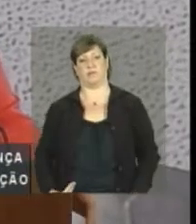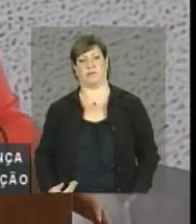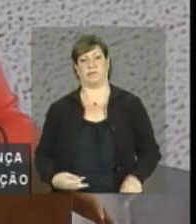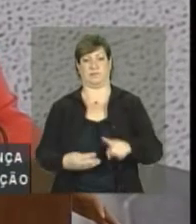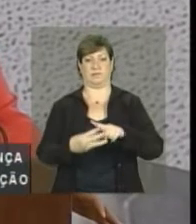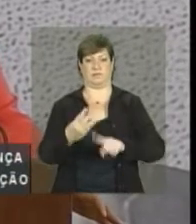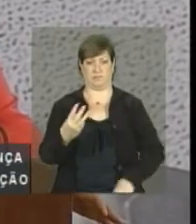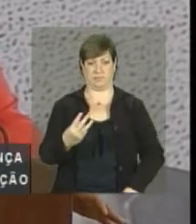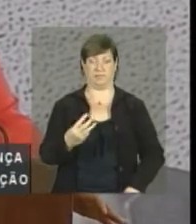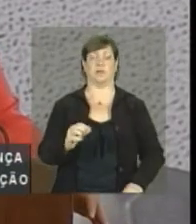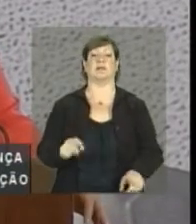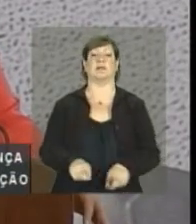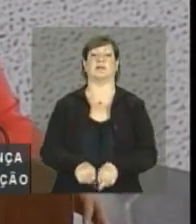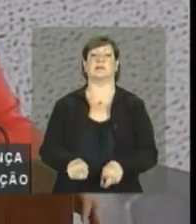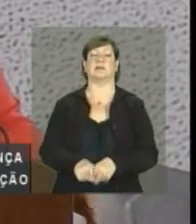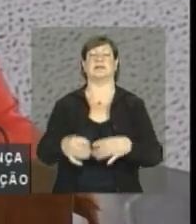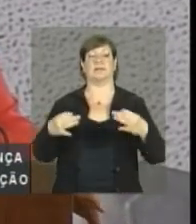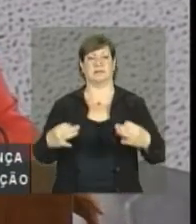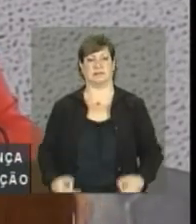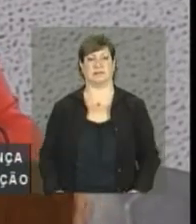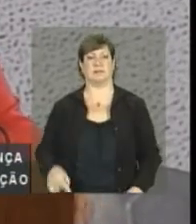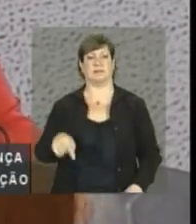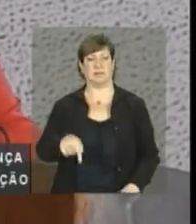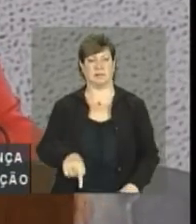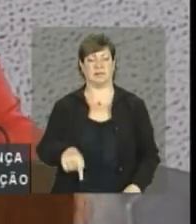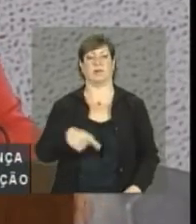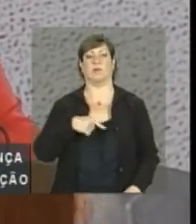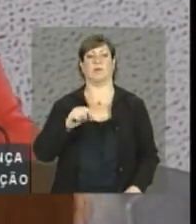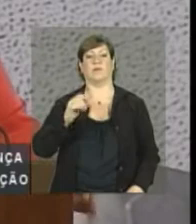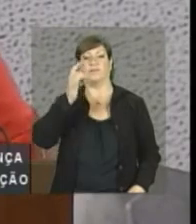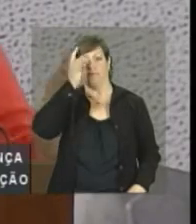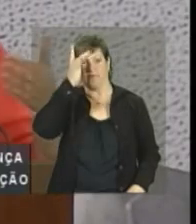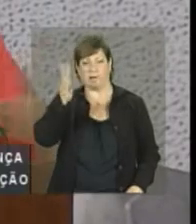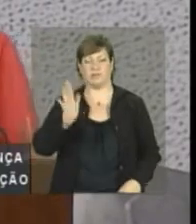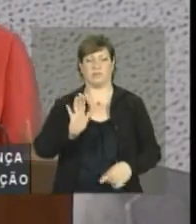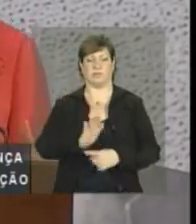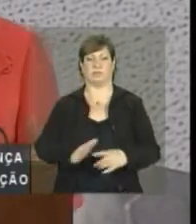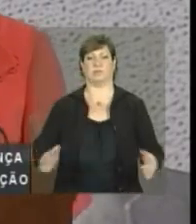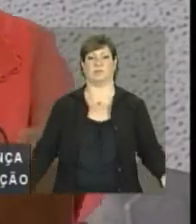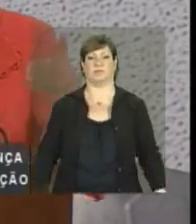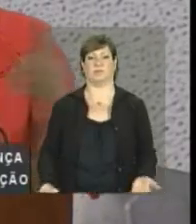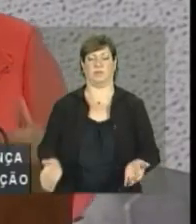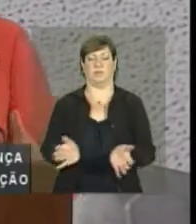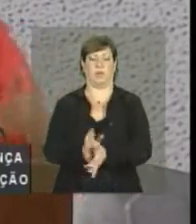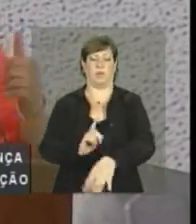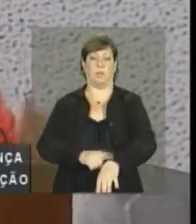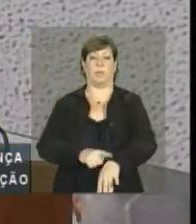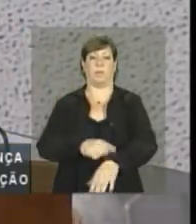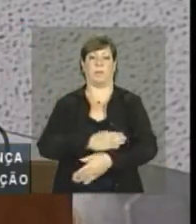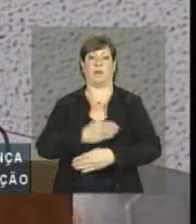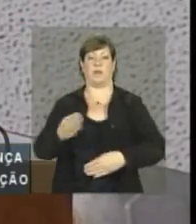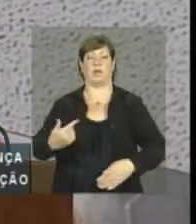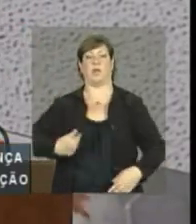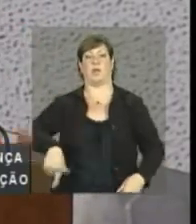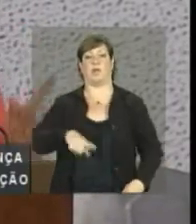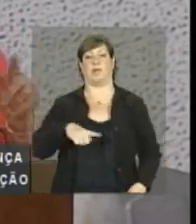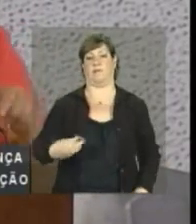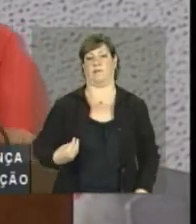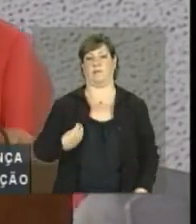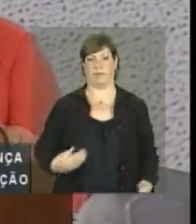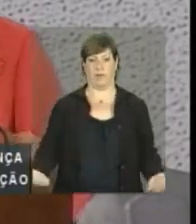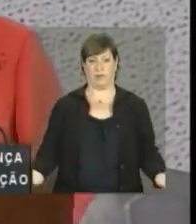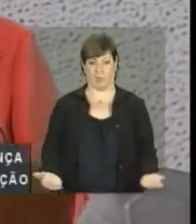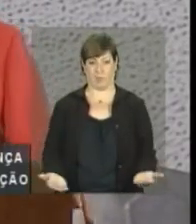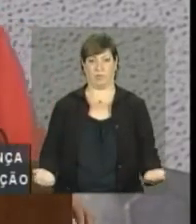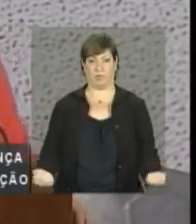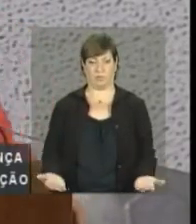E, certamente, ele está sendo facilitado pelo período no qual nós vivemos. Um